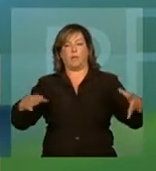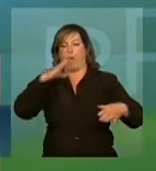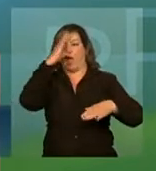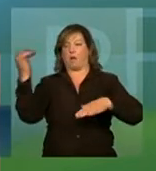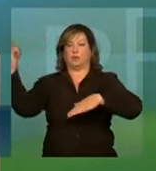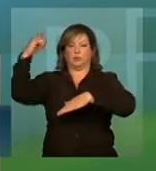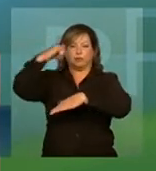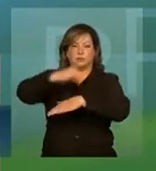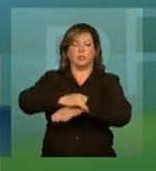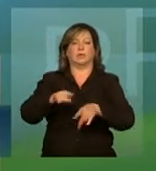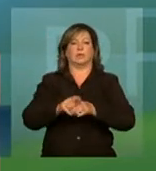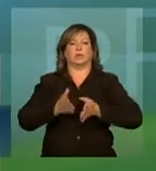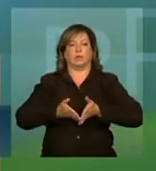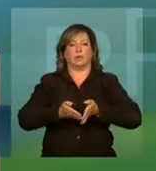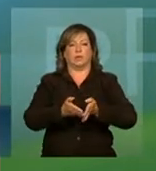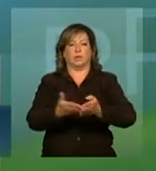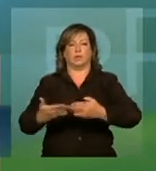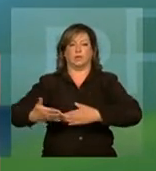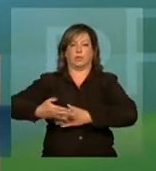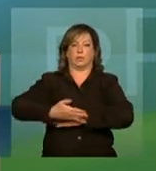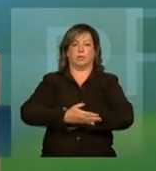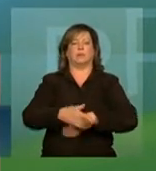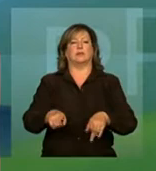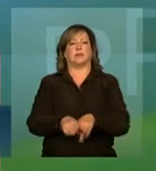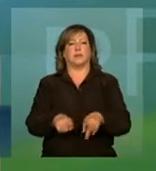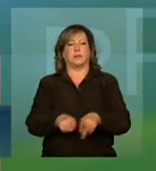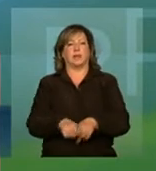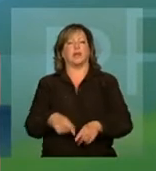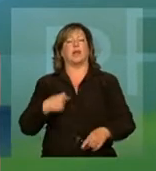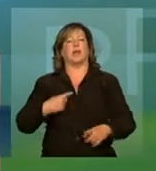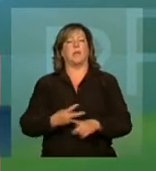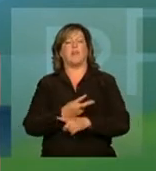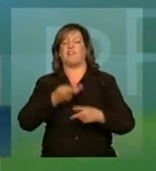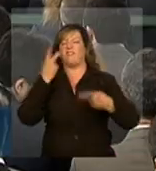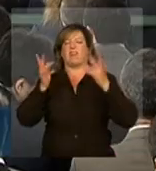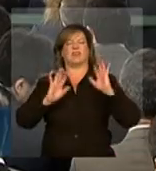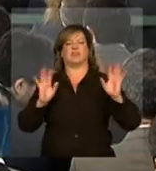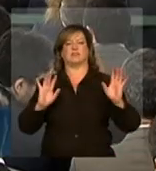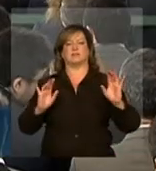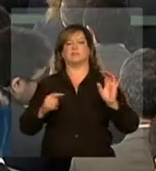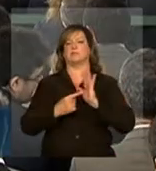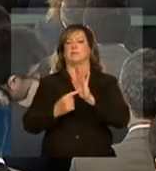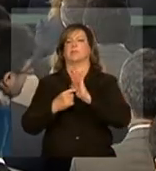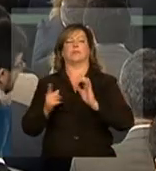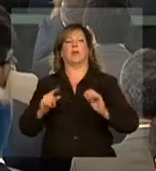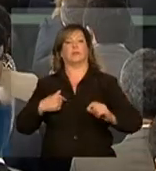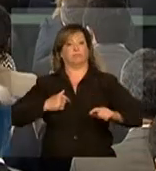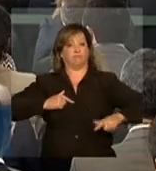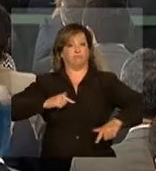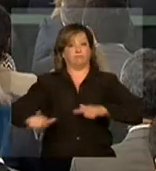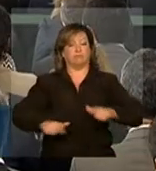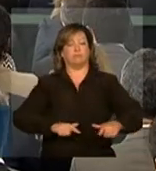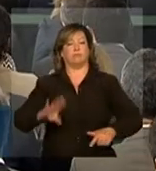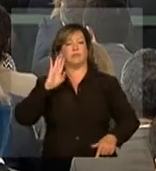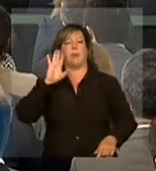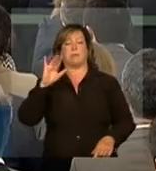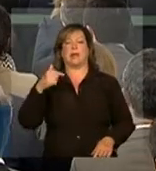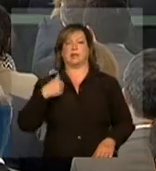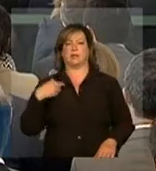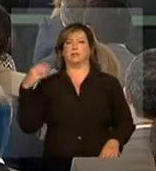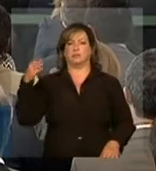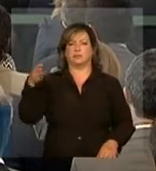aeroportos. Procurei ouvir mais do que falar e trabalhar mais do que me manifestar. Não deixei, contudo, de tomar